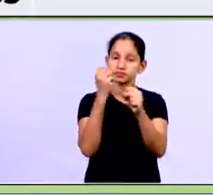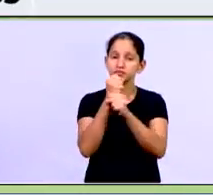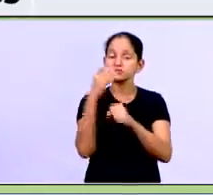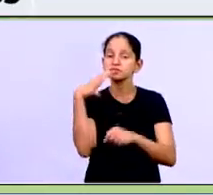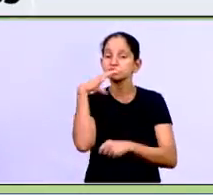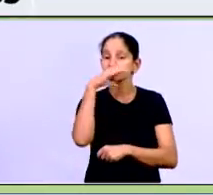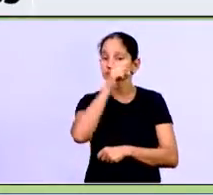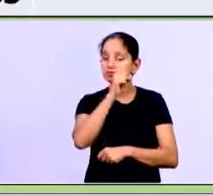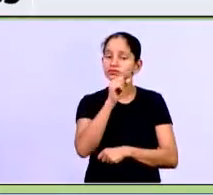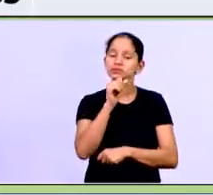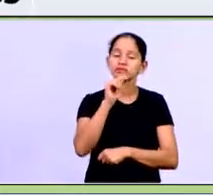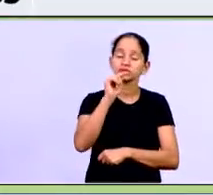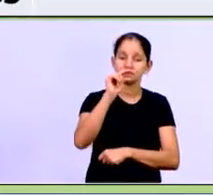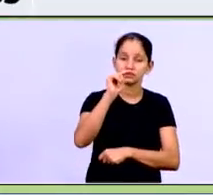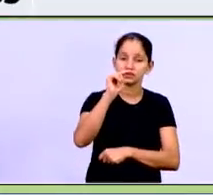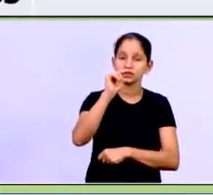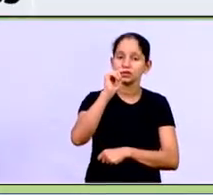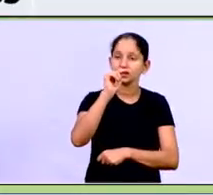rápidos,